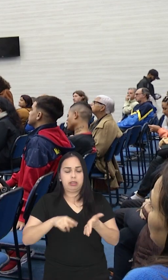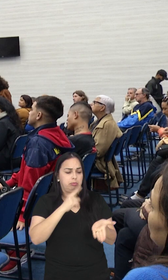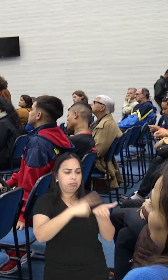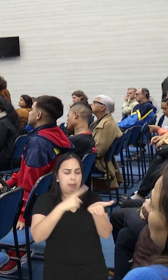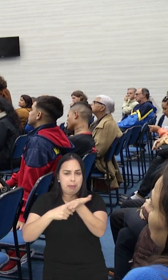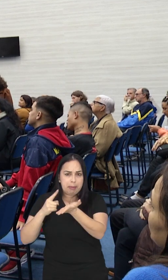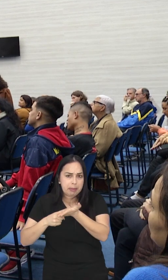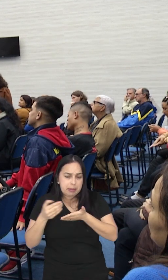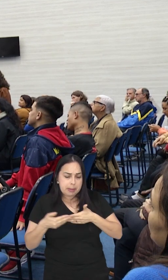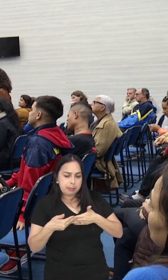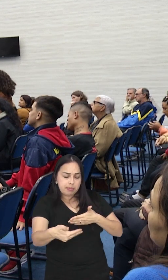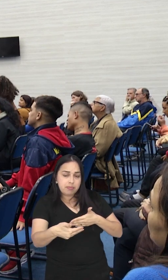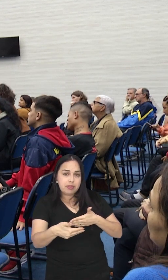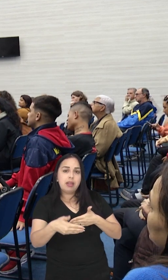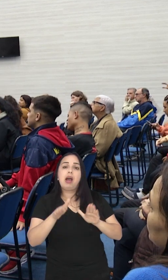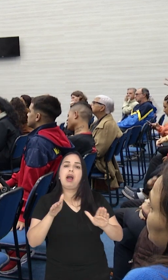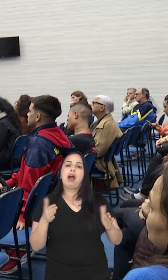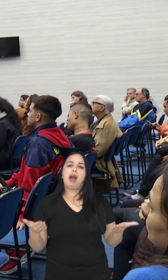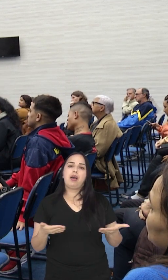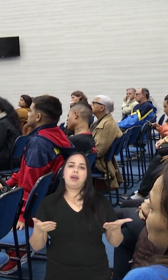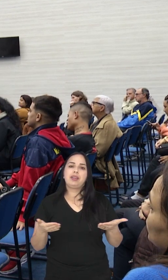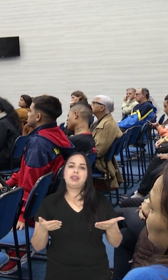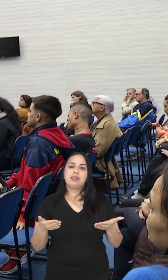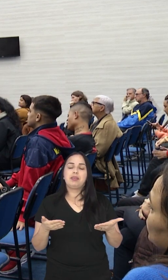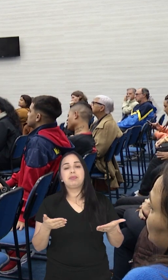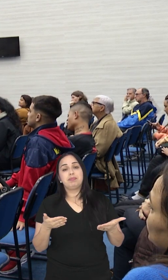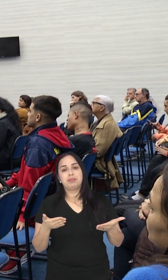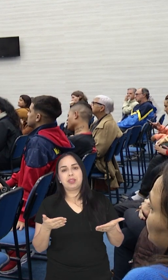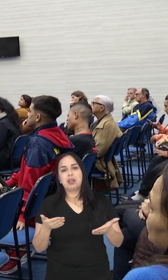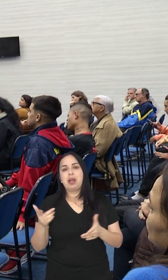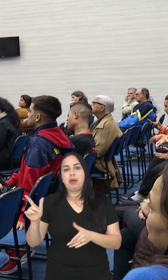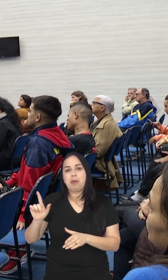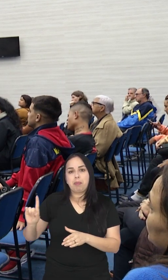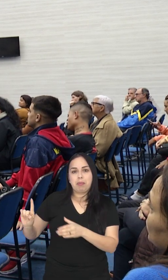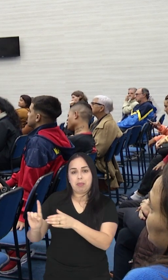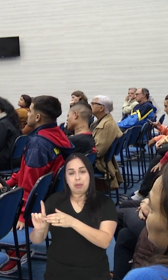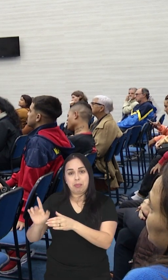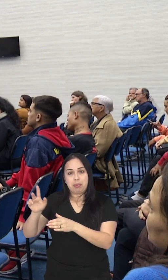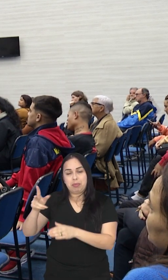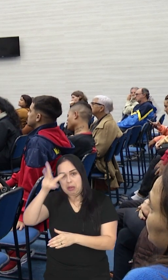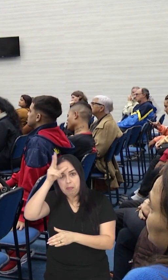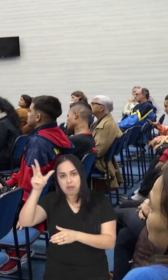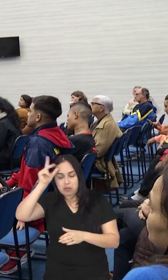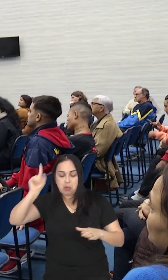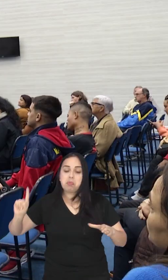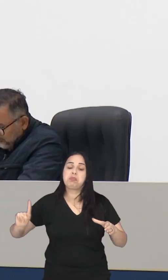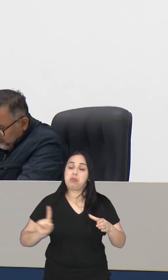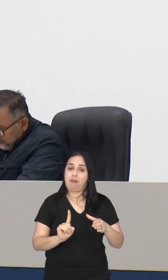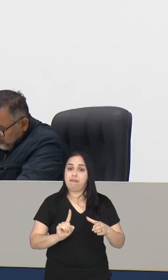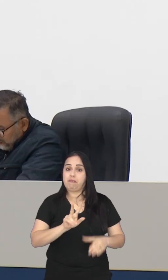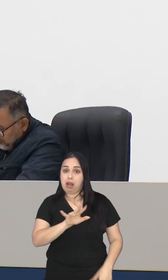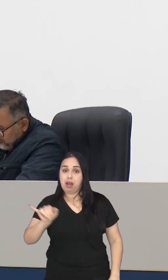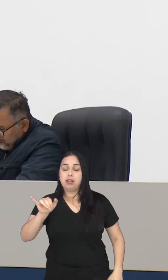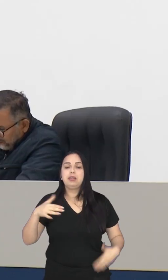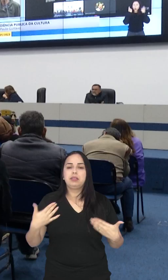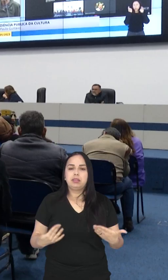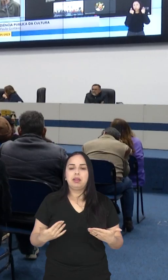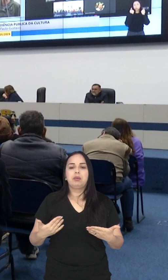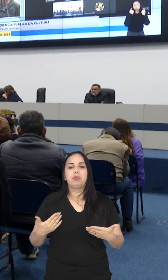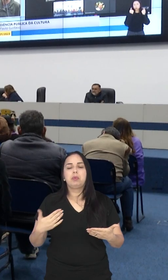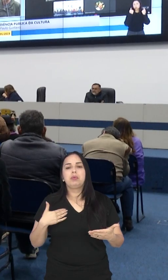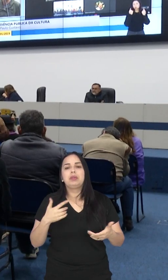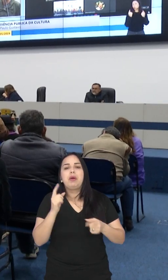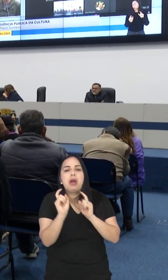programadas para os próximos dias desta vez com a participação de membros do Poder Executivo para vereadora